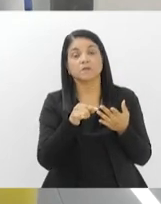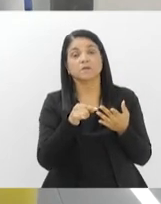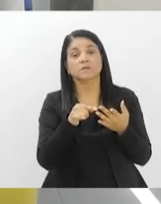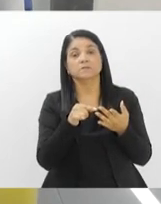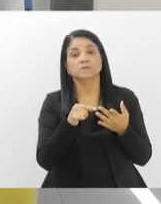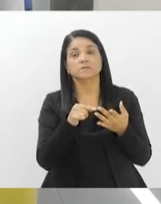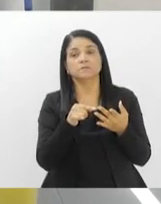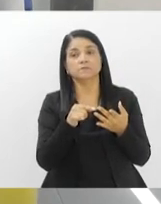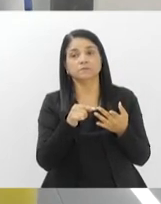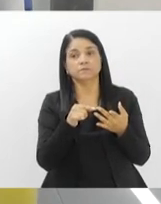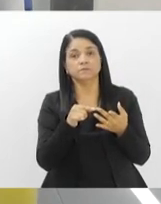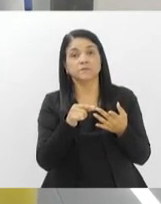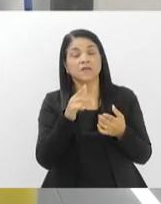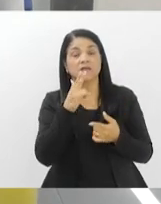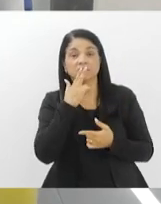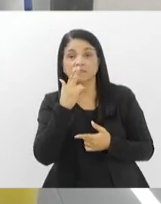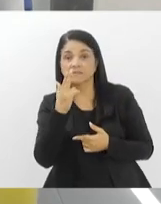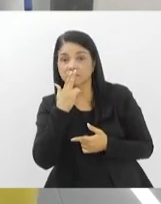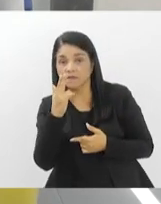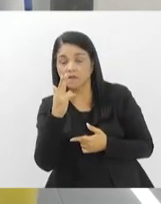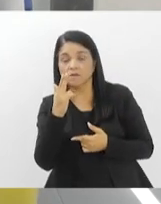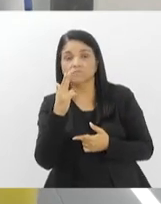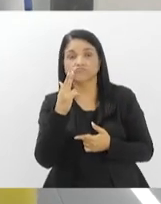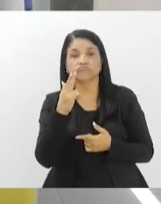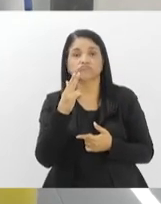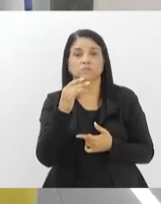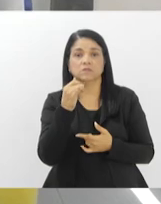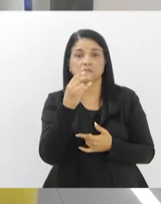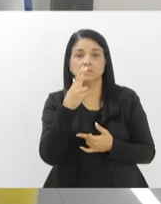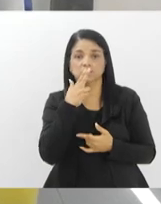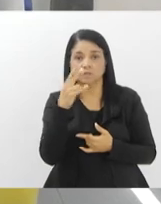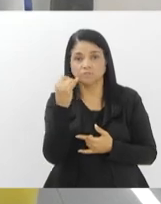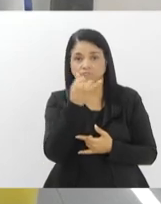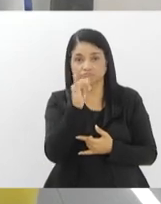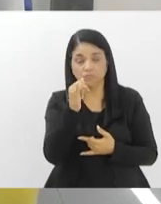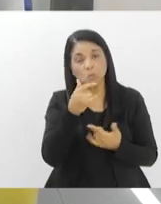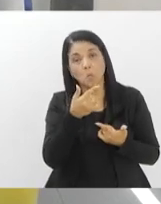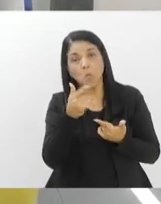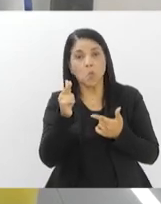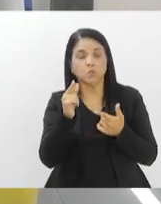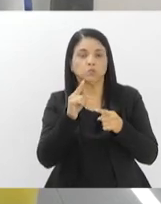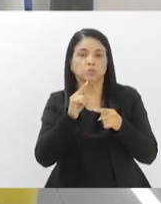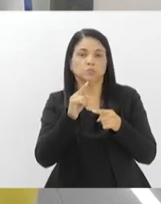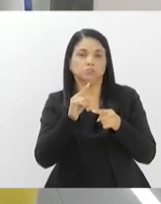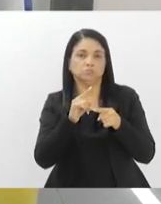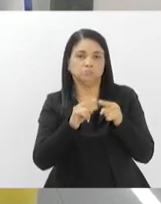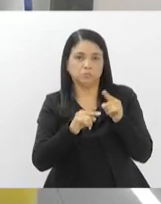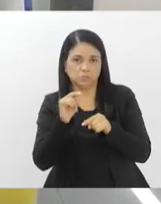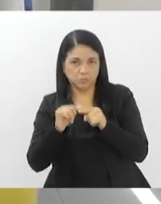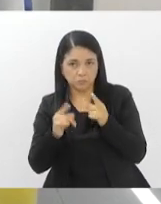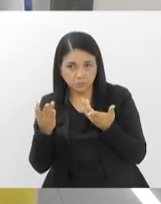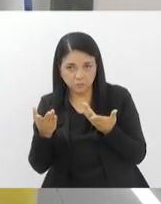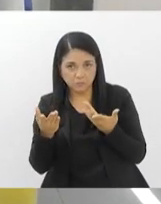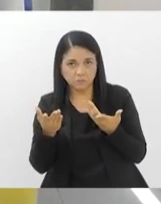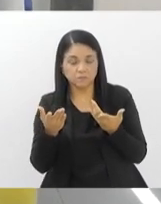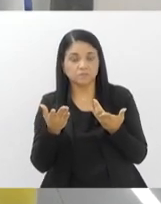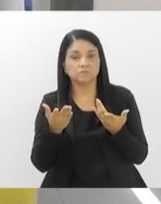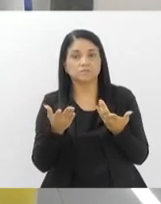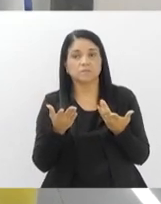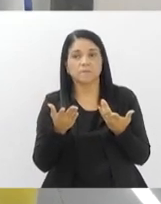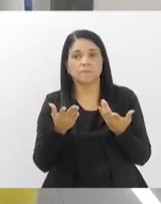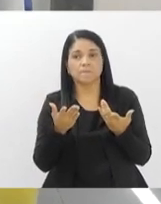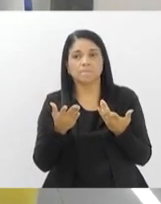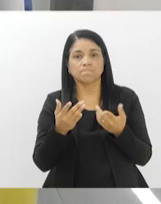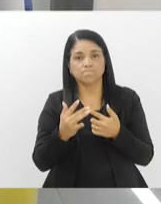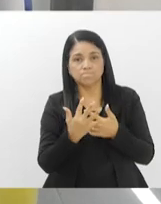a cigarros, cigarrilhas ou outro produto fumígeno. A questão, é claro